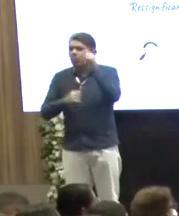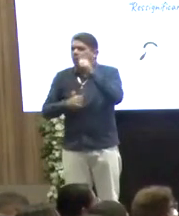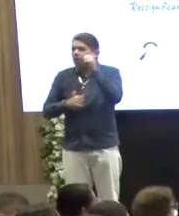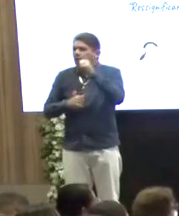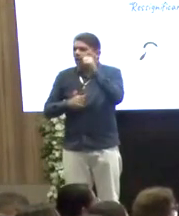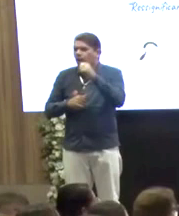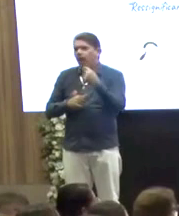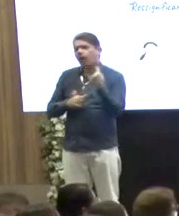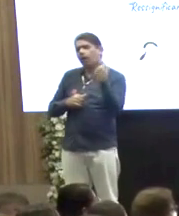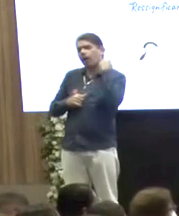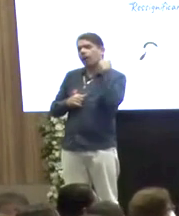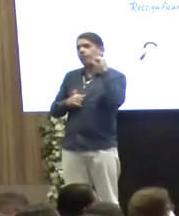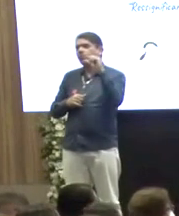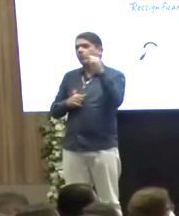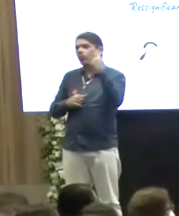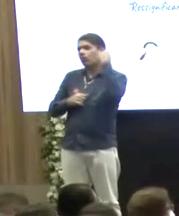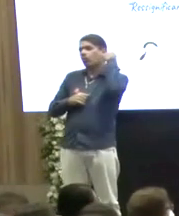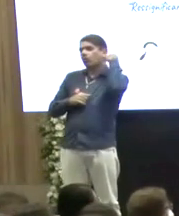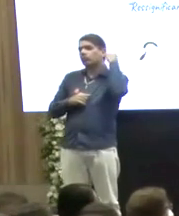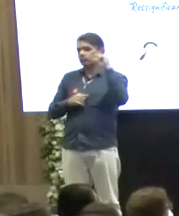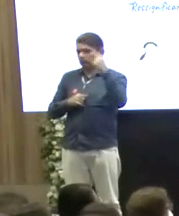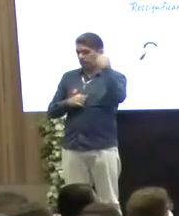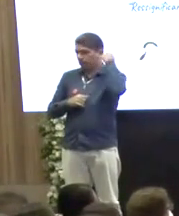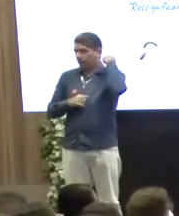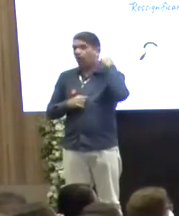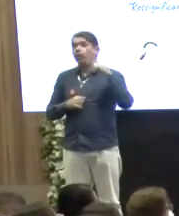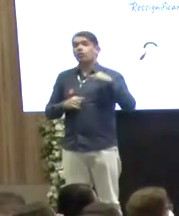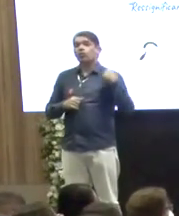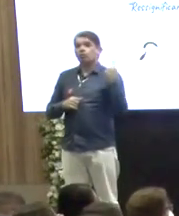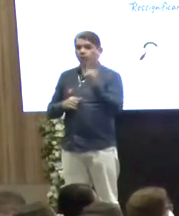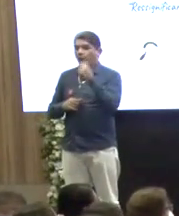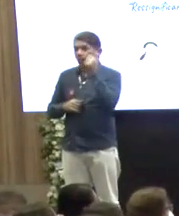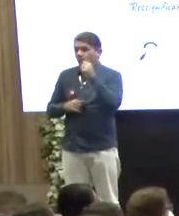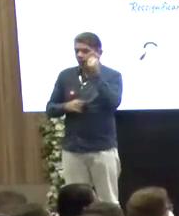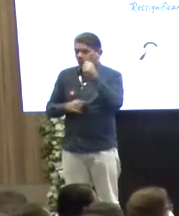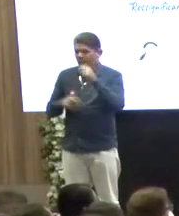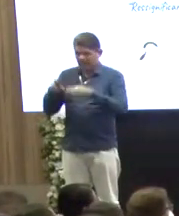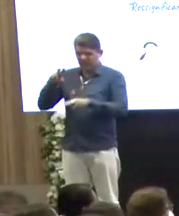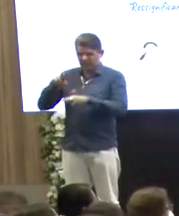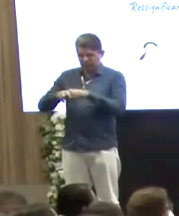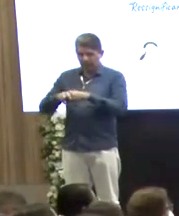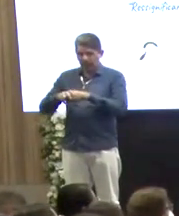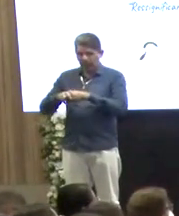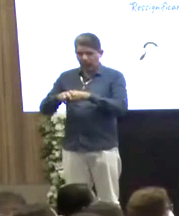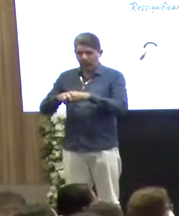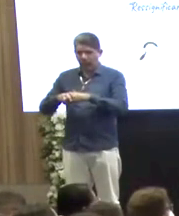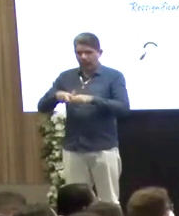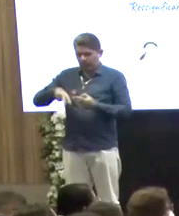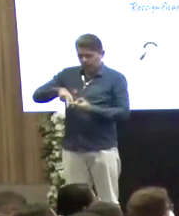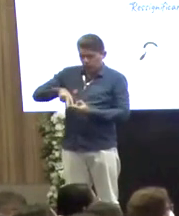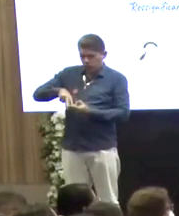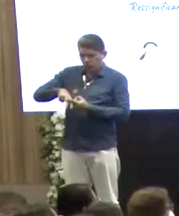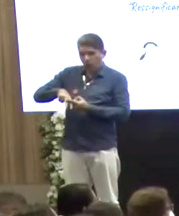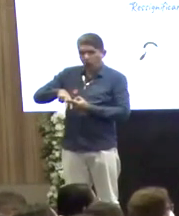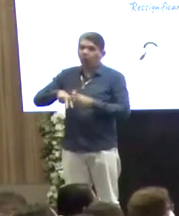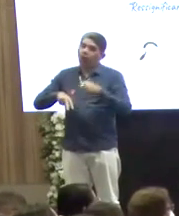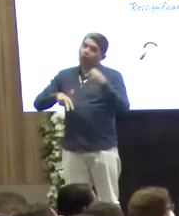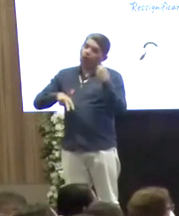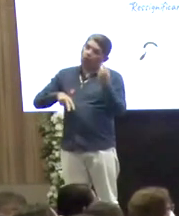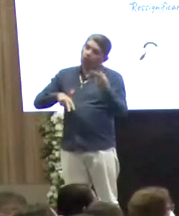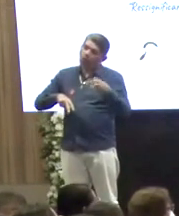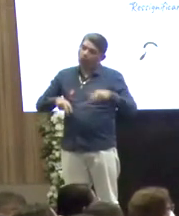das pessoas, de lutas por direitos, de lutas por reconhecimento, estão muito perto de nós, quando não somos nós que estamos fazendo isso. Vamos